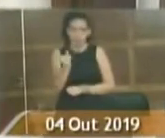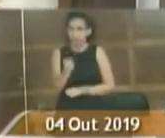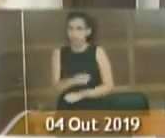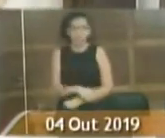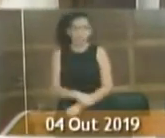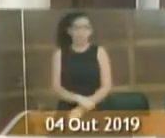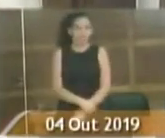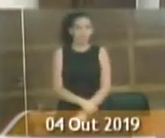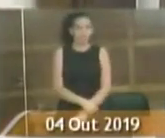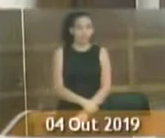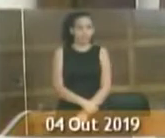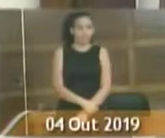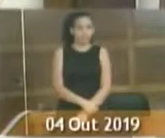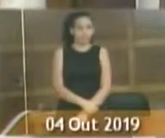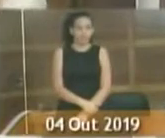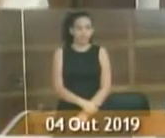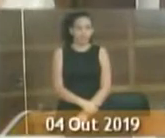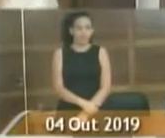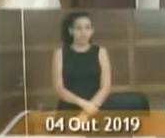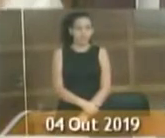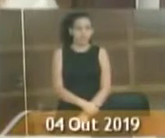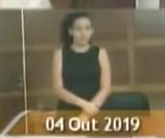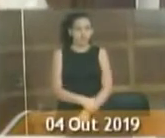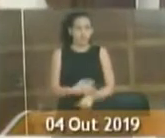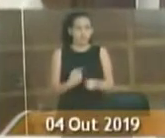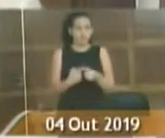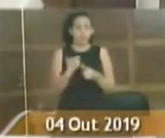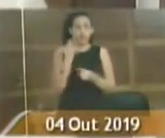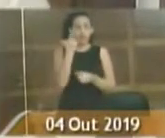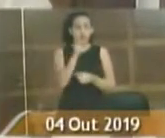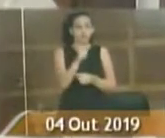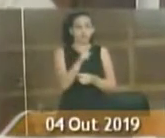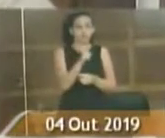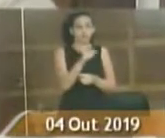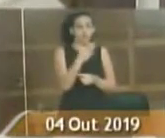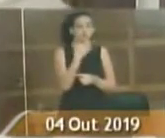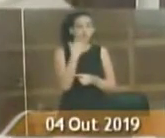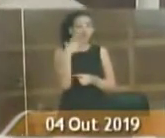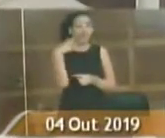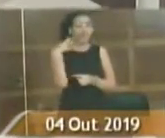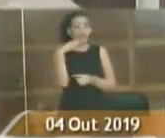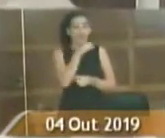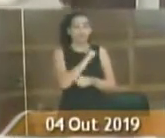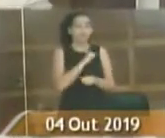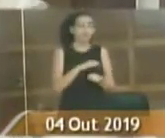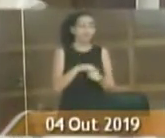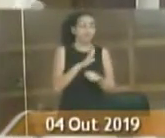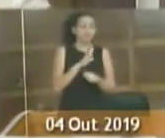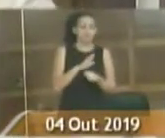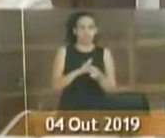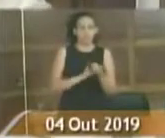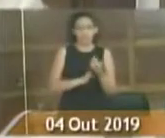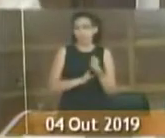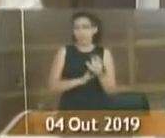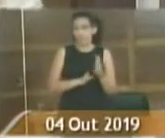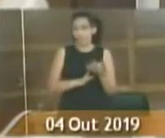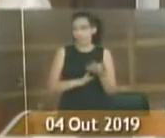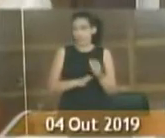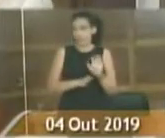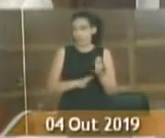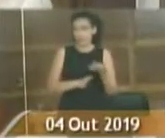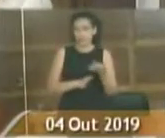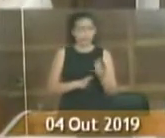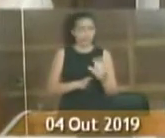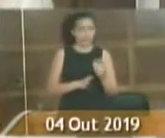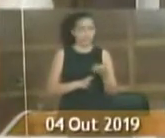laser também, entendeu? É qualidade de vida, porque a gente consegue tratar mais rápido aquele animal. Mas tem